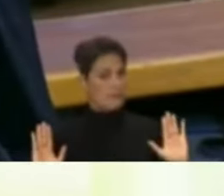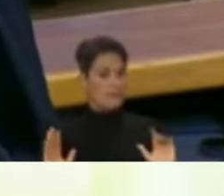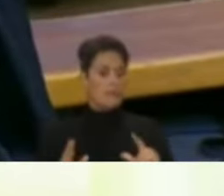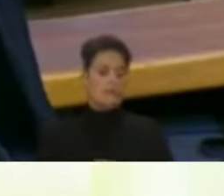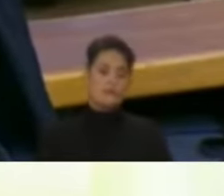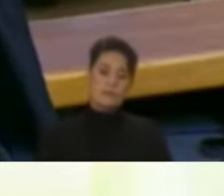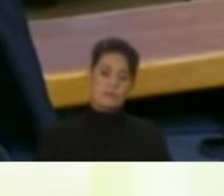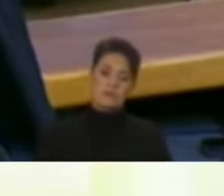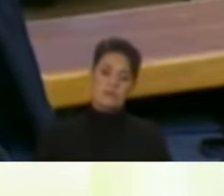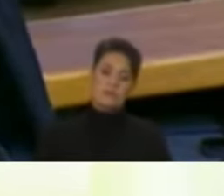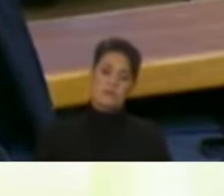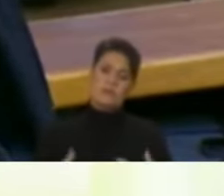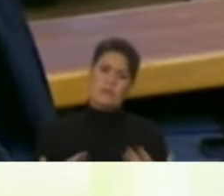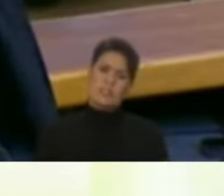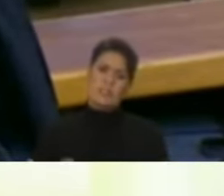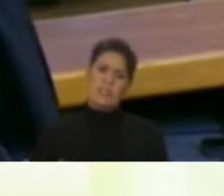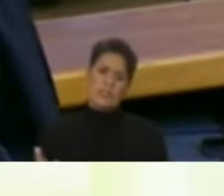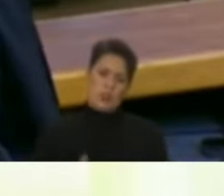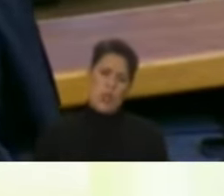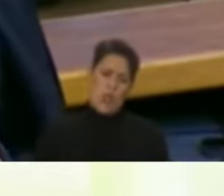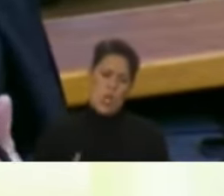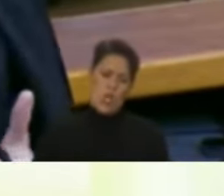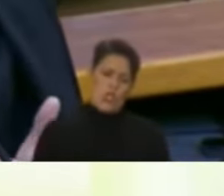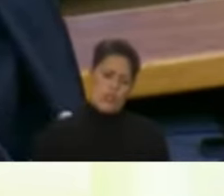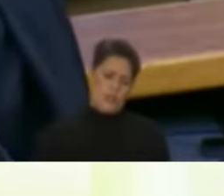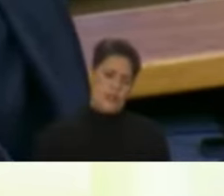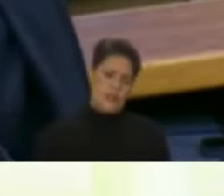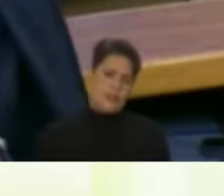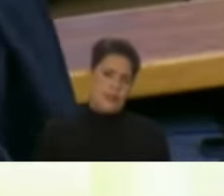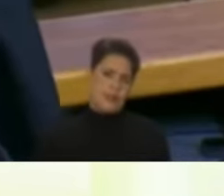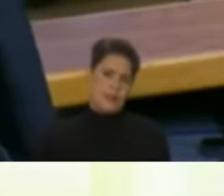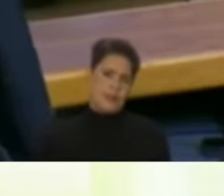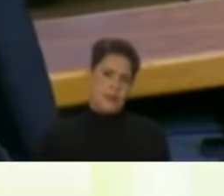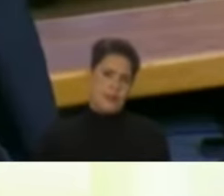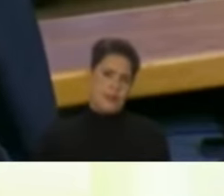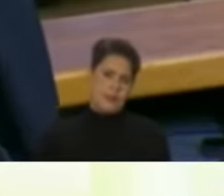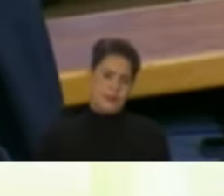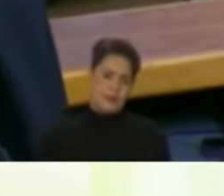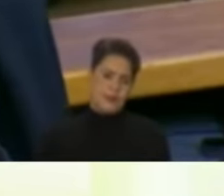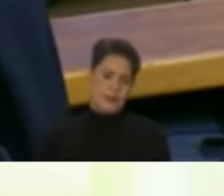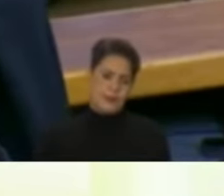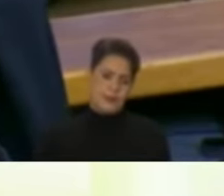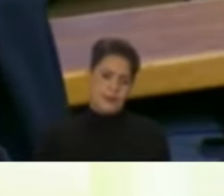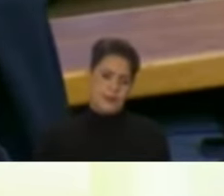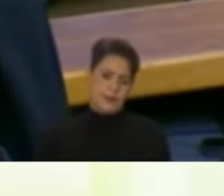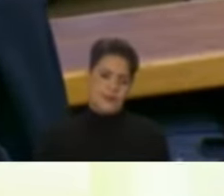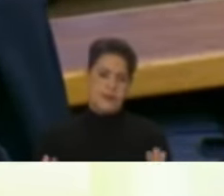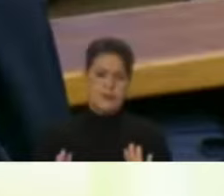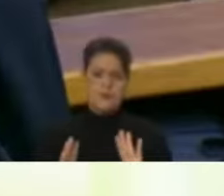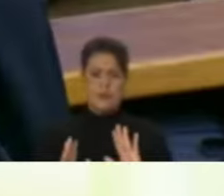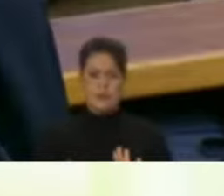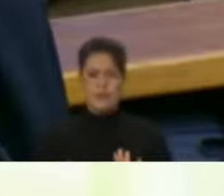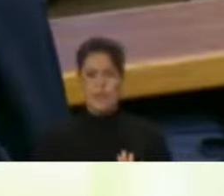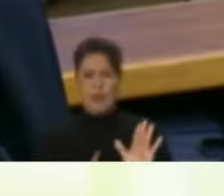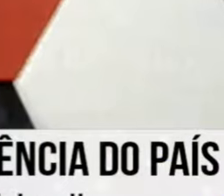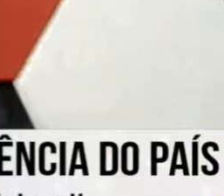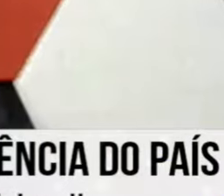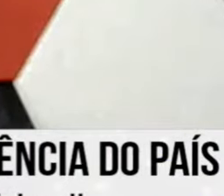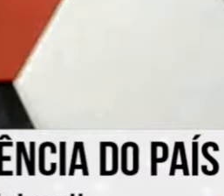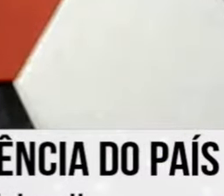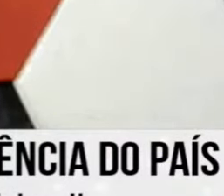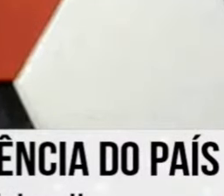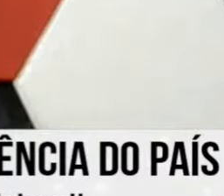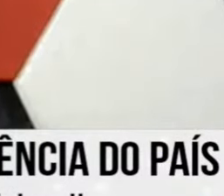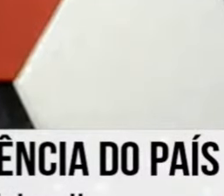8 de janeiro e é o único que atinge militares de alta patente. O caso envolve ex-comandantes das três forças no governo Bolsonaro